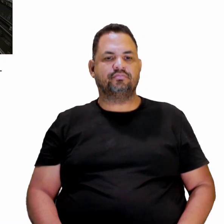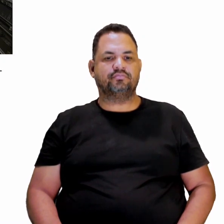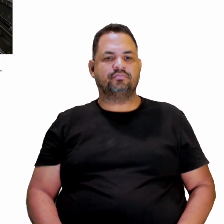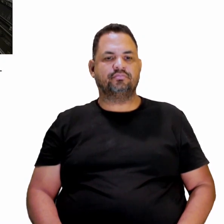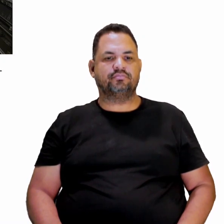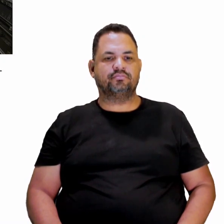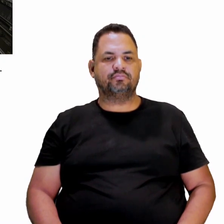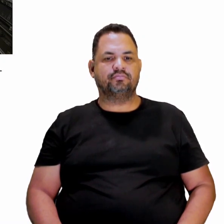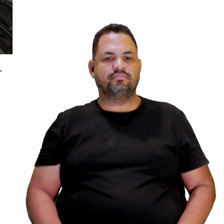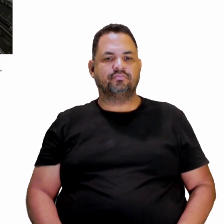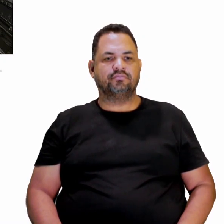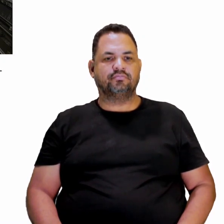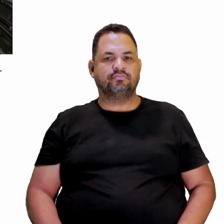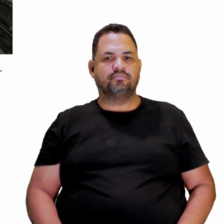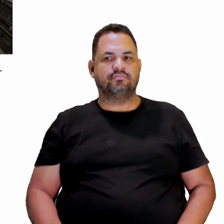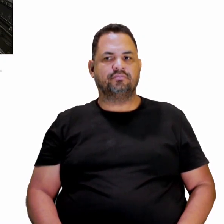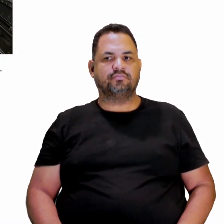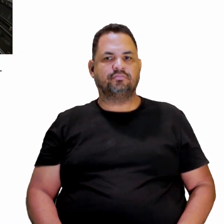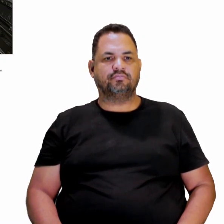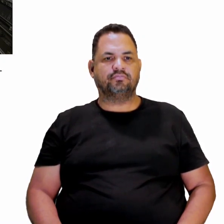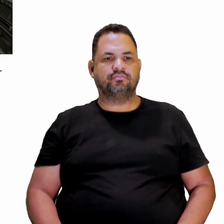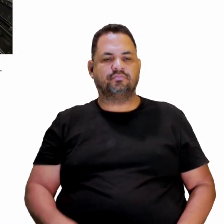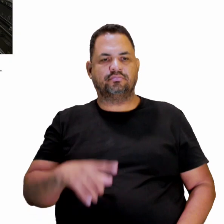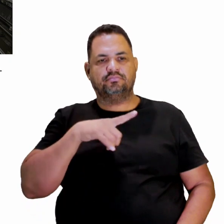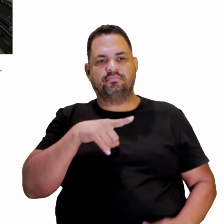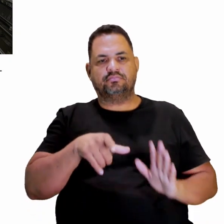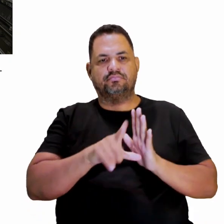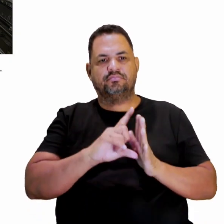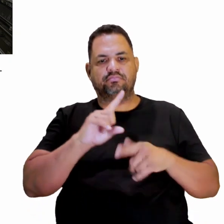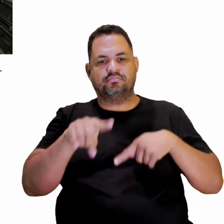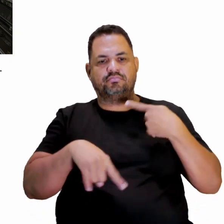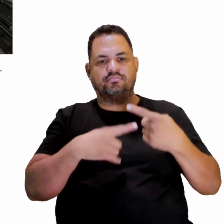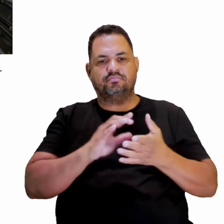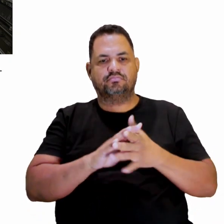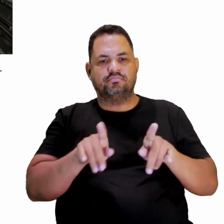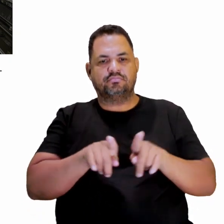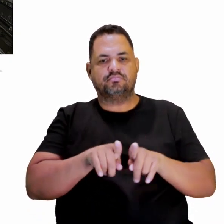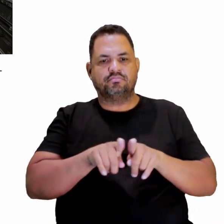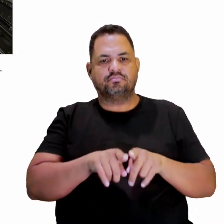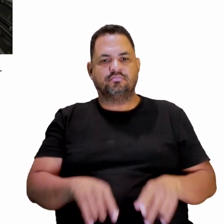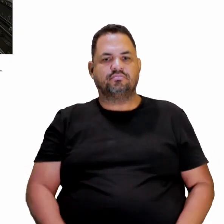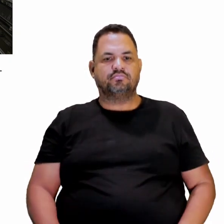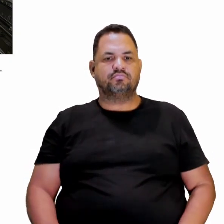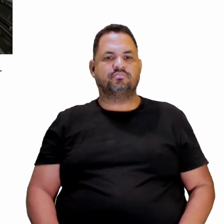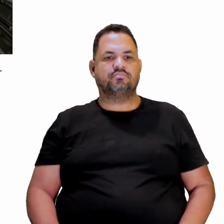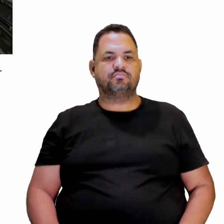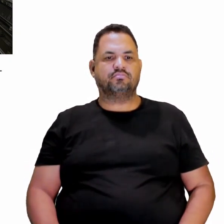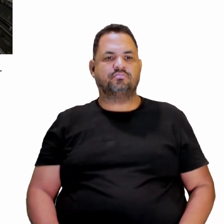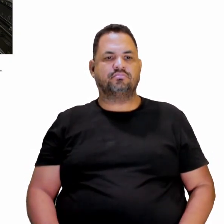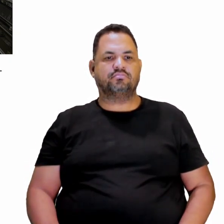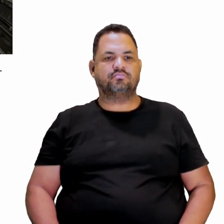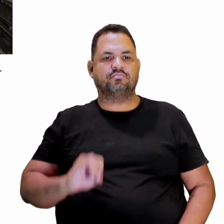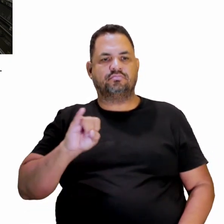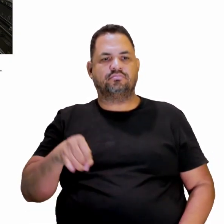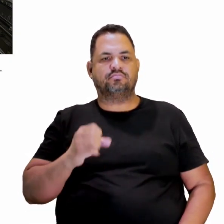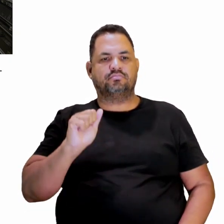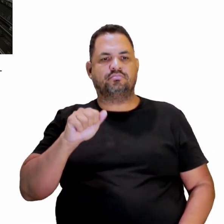desse texto. Então, tinha algo anteriormente e tinha algo depois também, para não ficar muito pesado. Então,